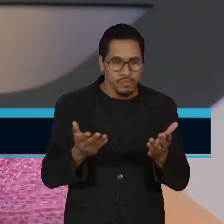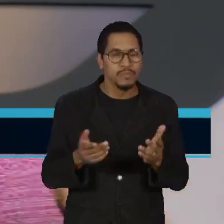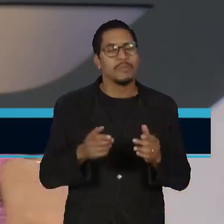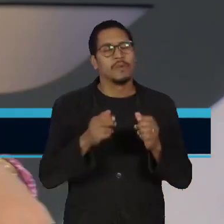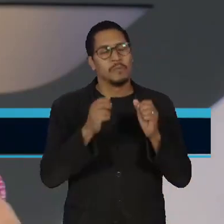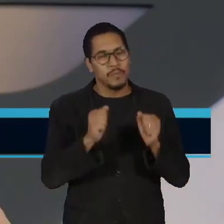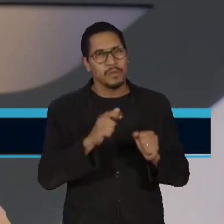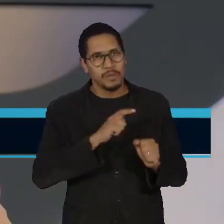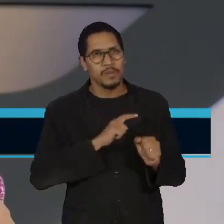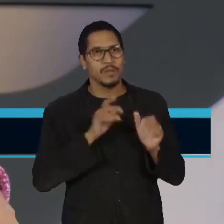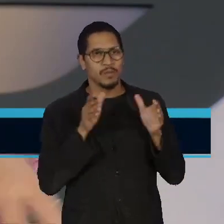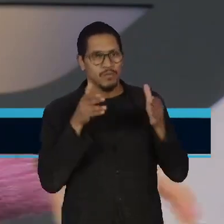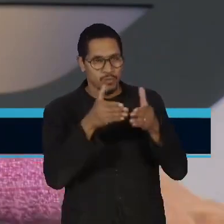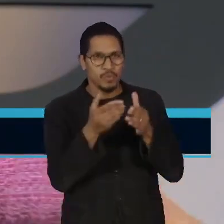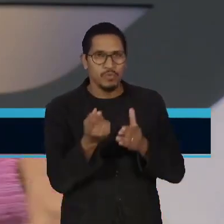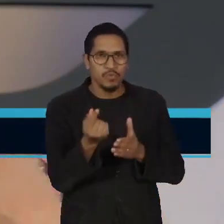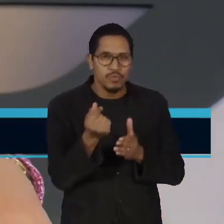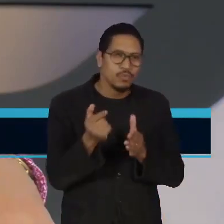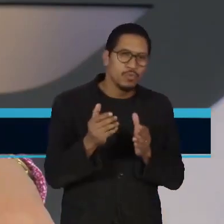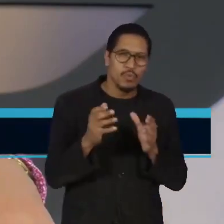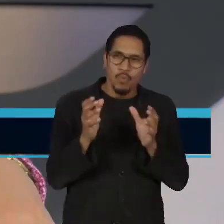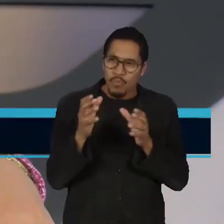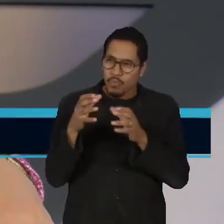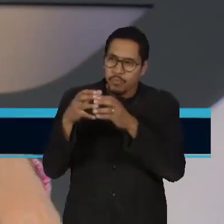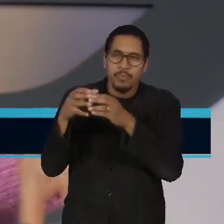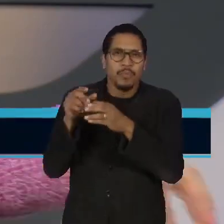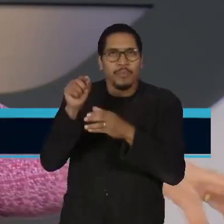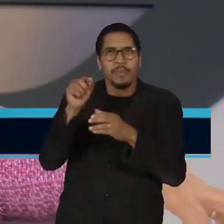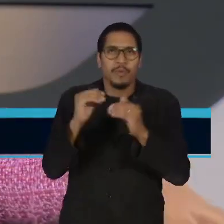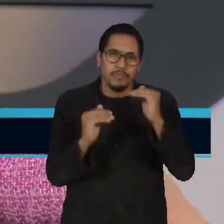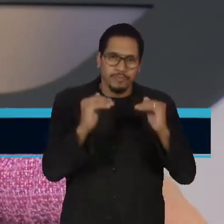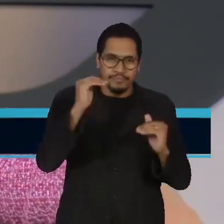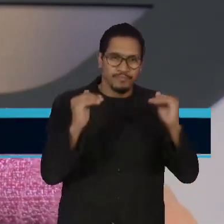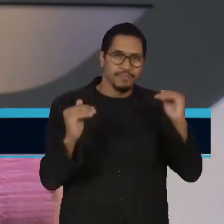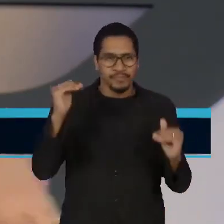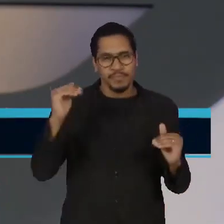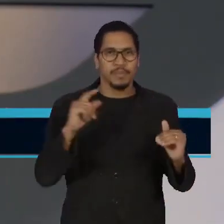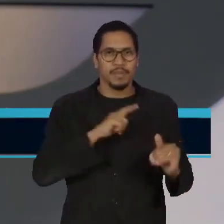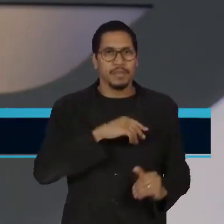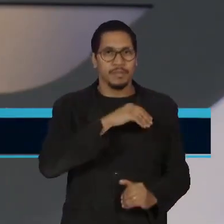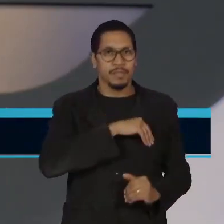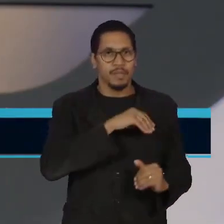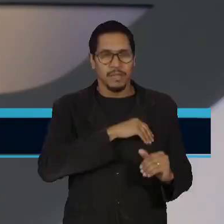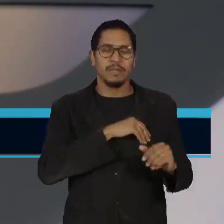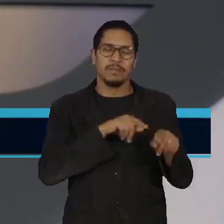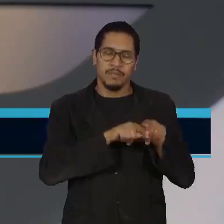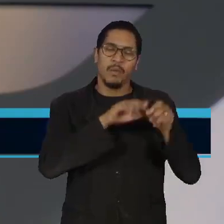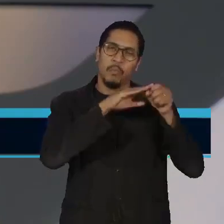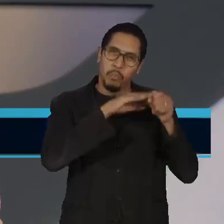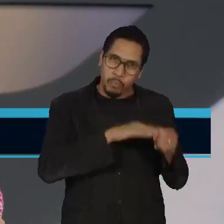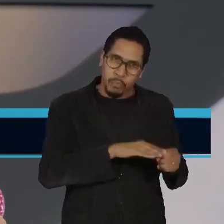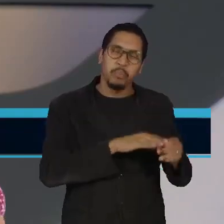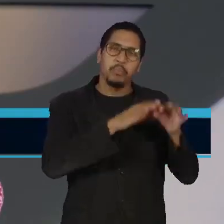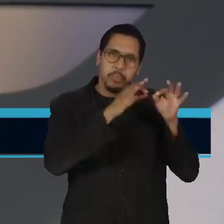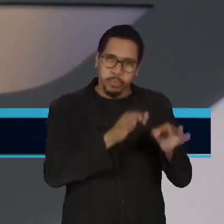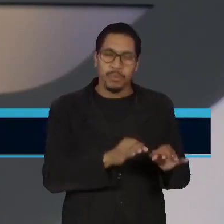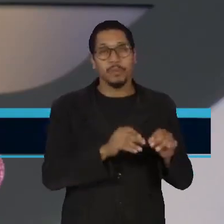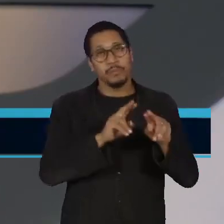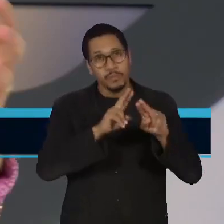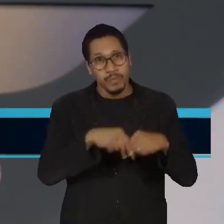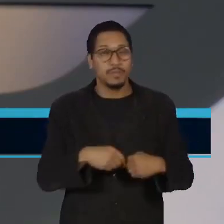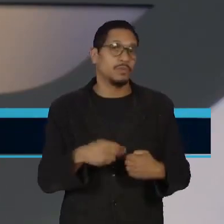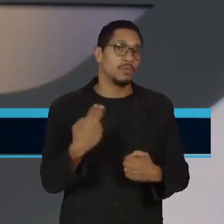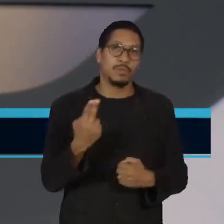essa concentração de renda tão grande, essa desigualdade tão grande. Os salários foram, de uma certa forma, muito achatados. Não é sem razão que a gente não